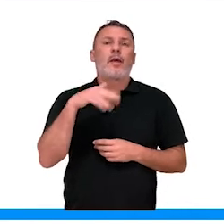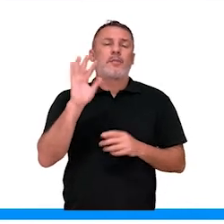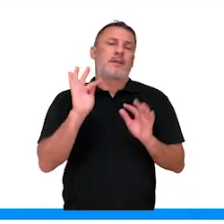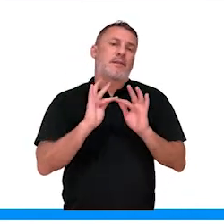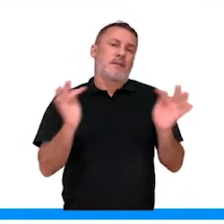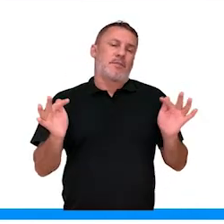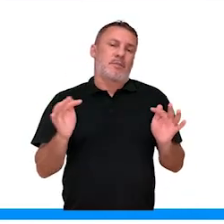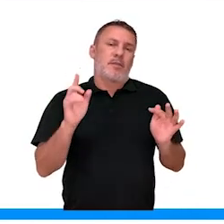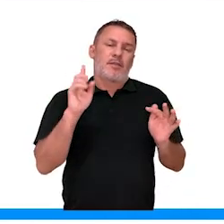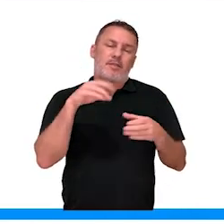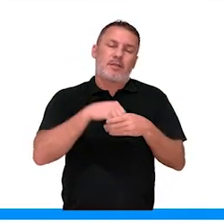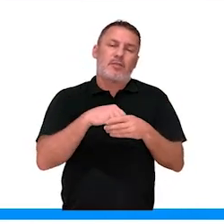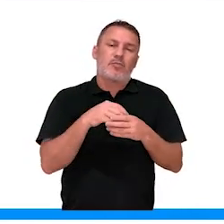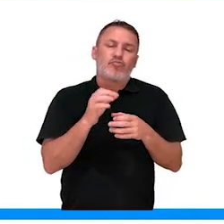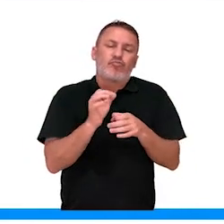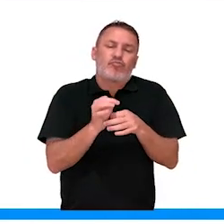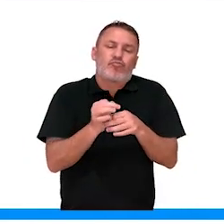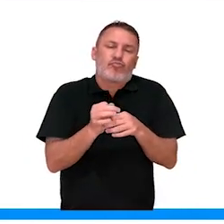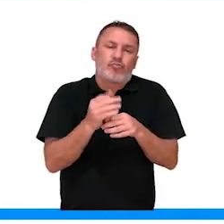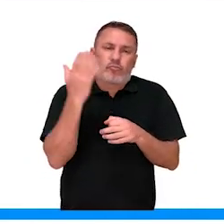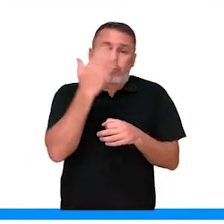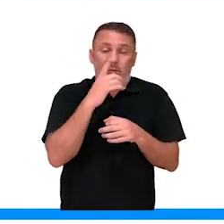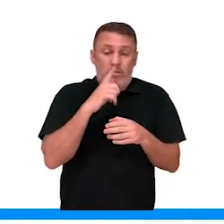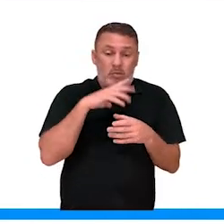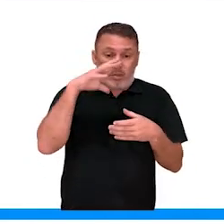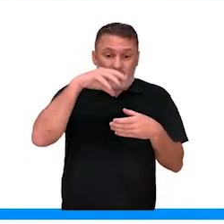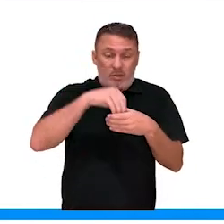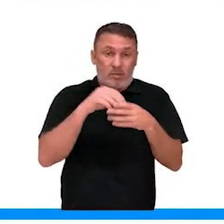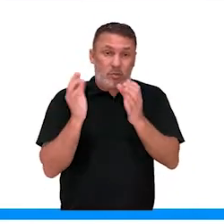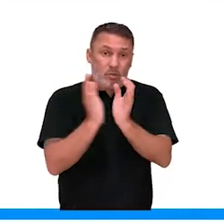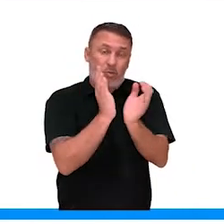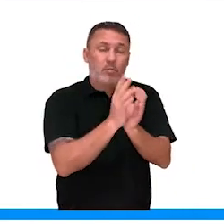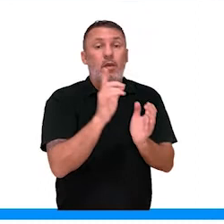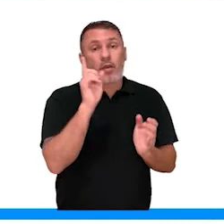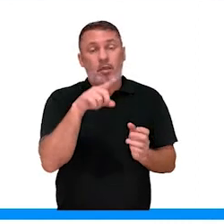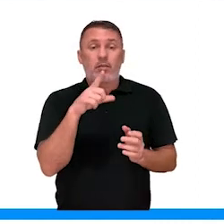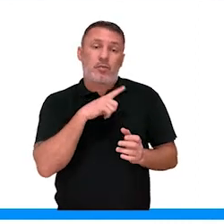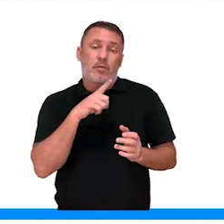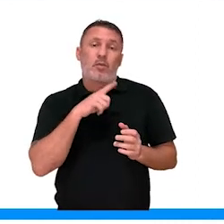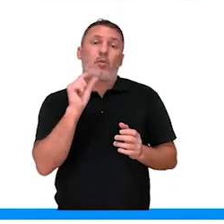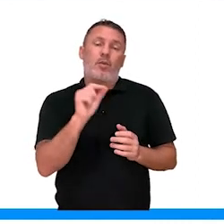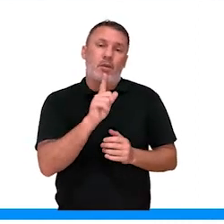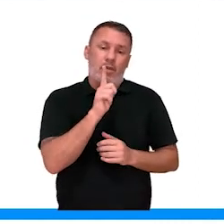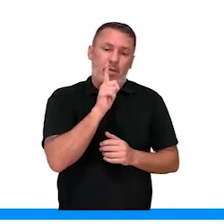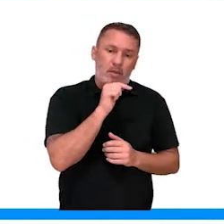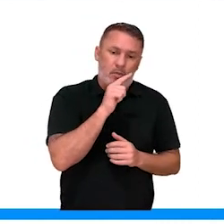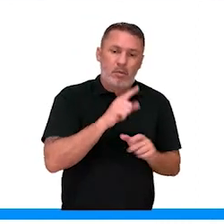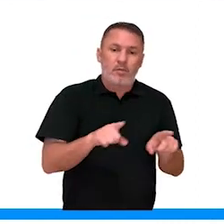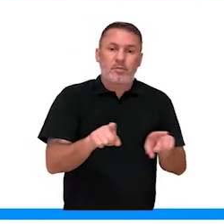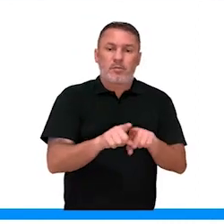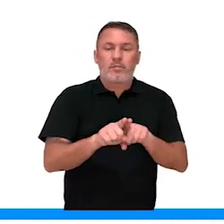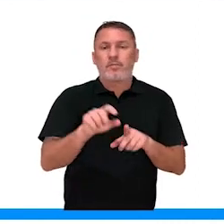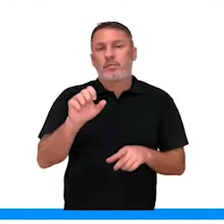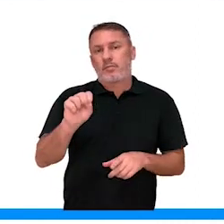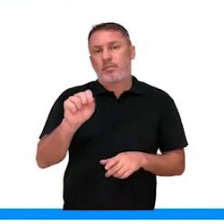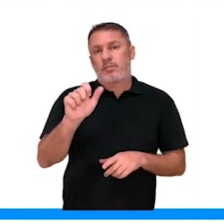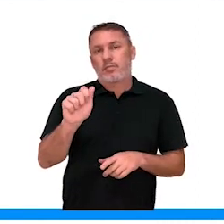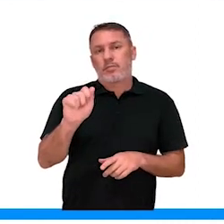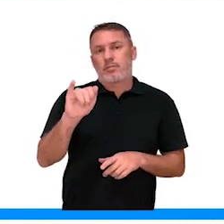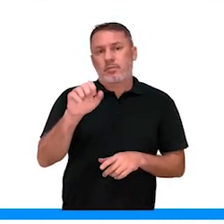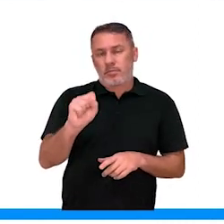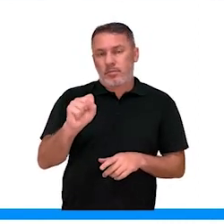mais simples, compostos menores. E dentro dessa classe, a gente vai abrigar a água e os